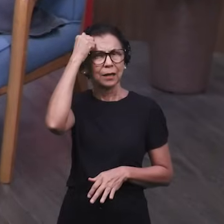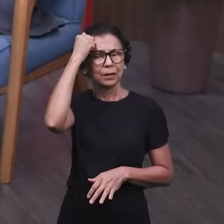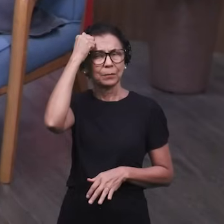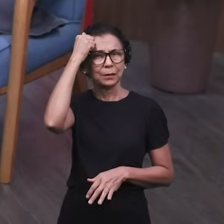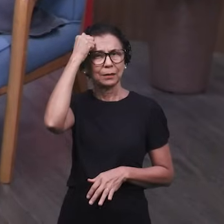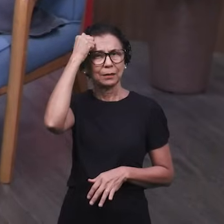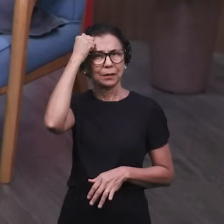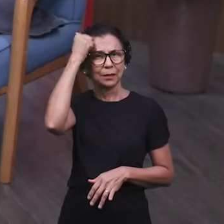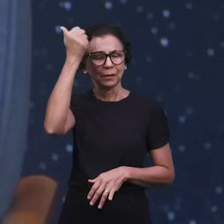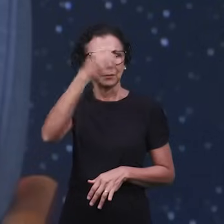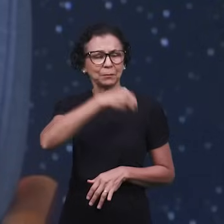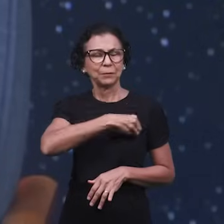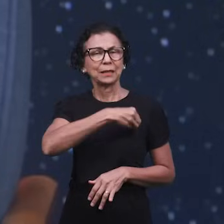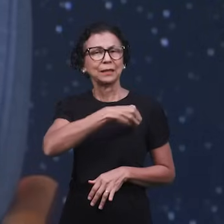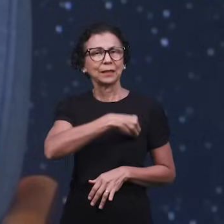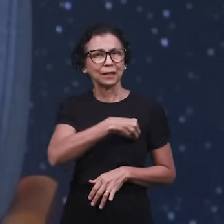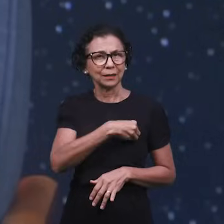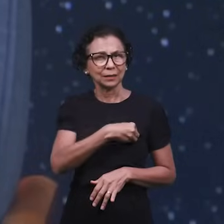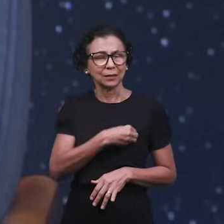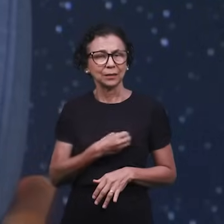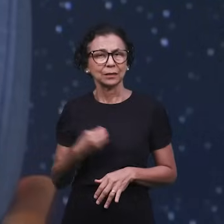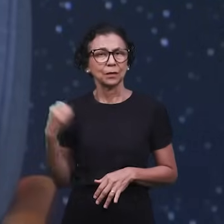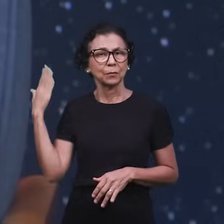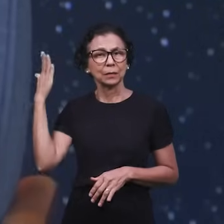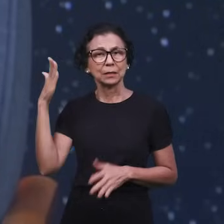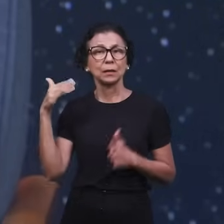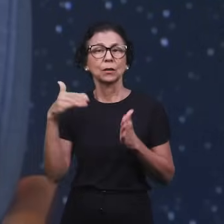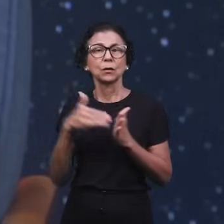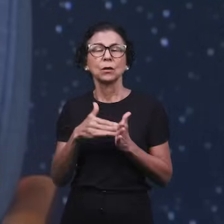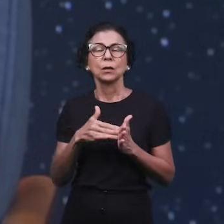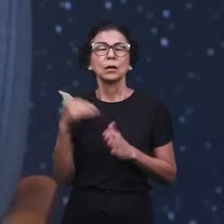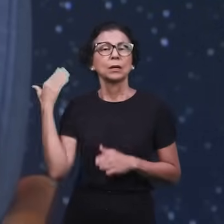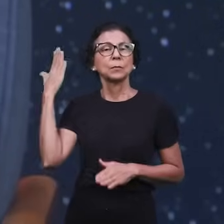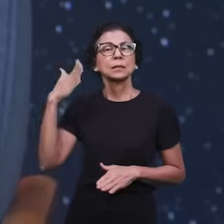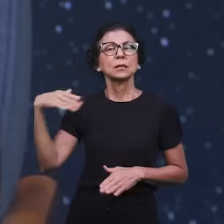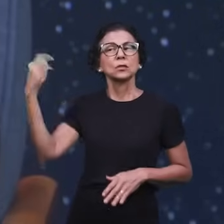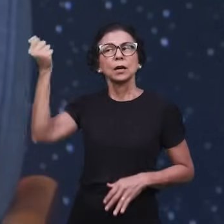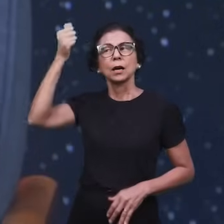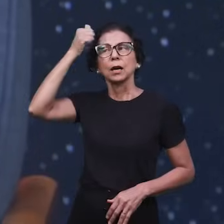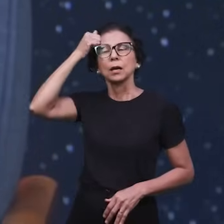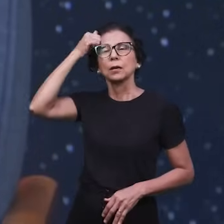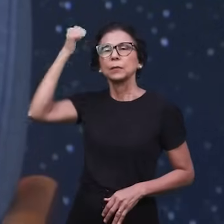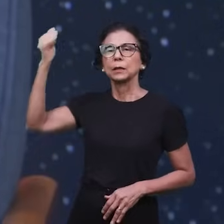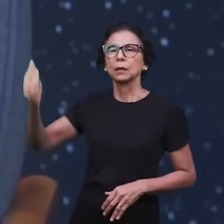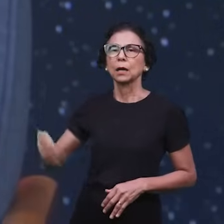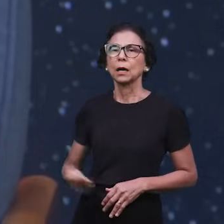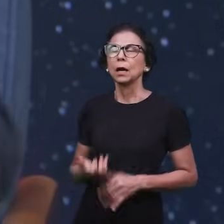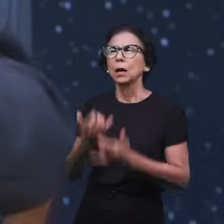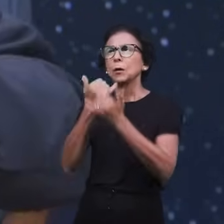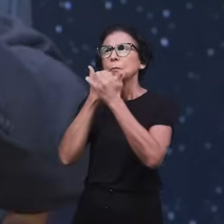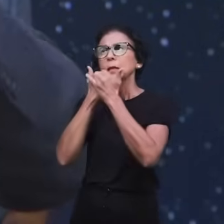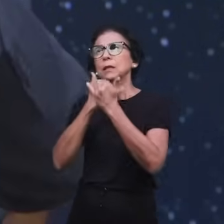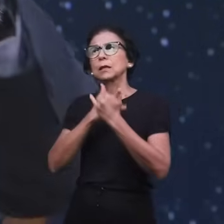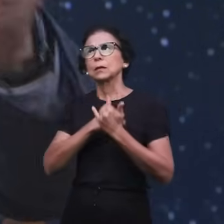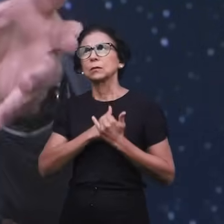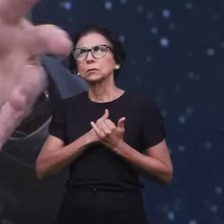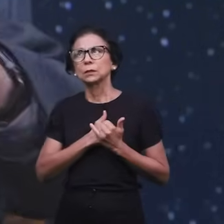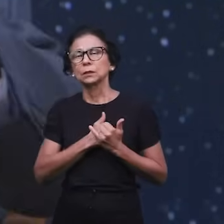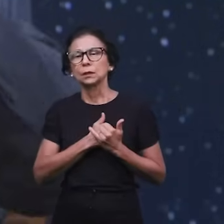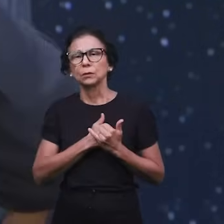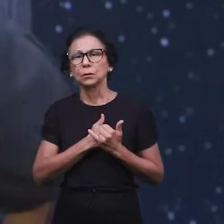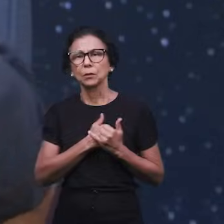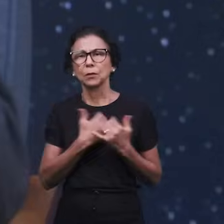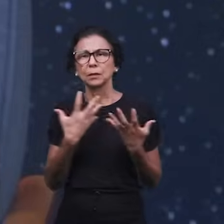é? Mensagem de arrependimento. Ouvir a voz do Senhor, pedir perdão pelos pecados, se